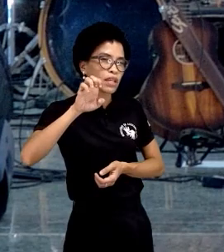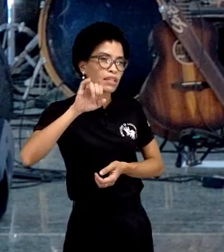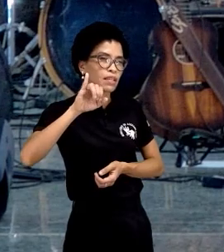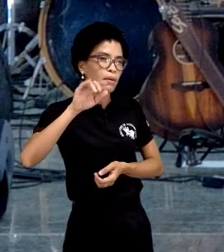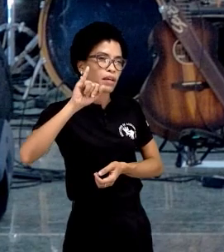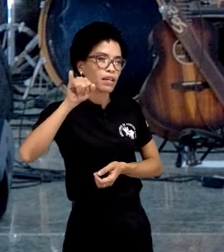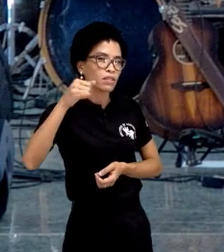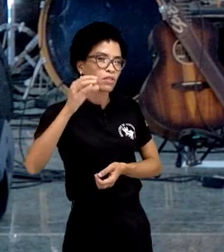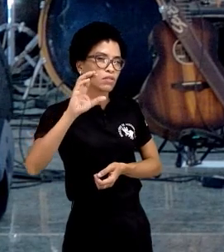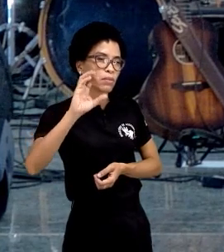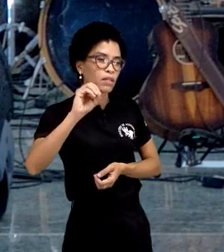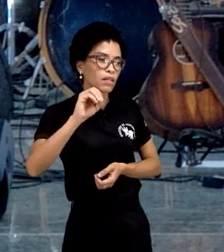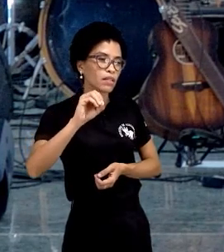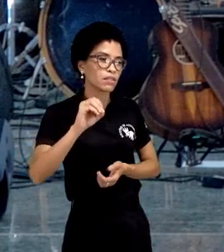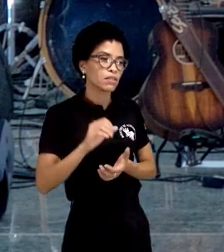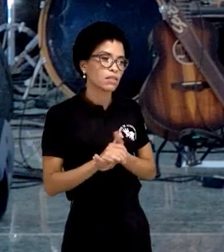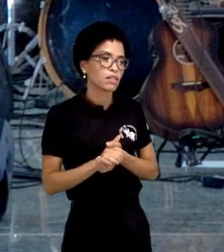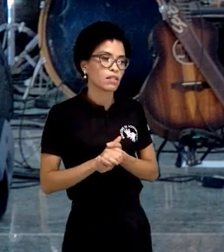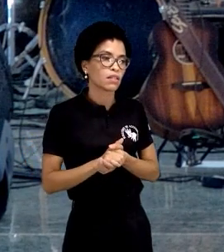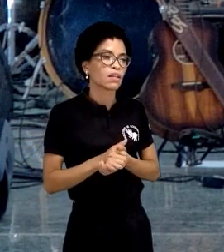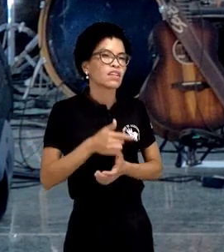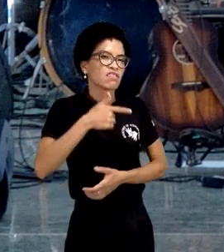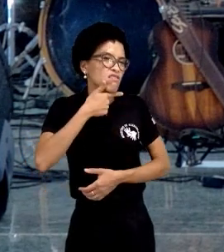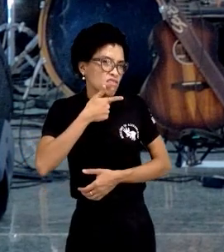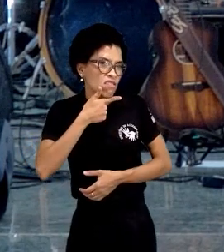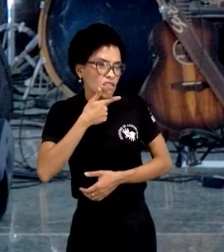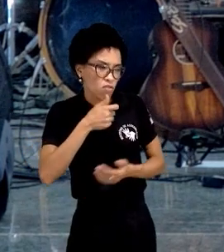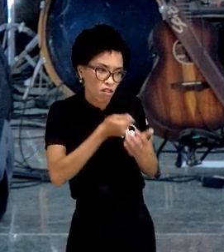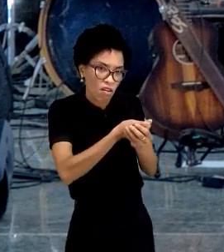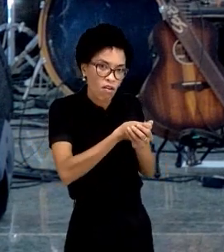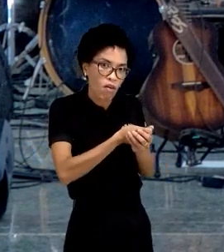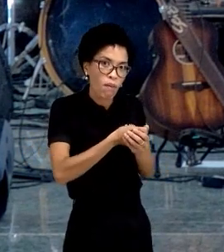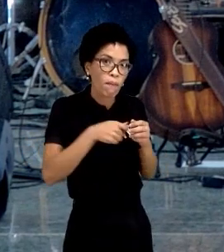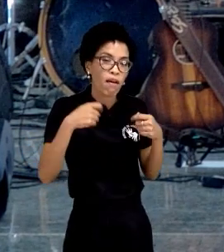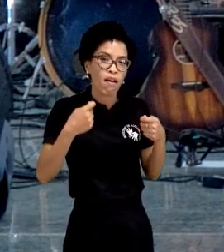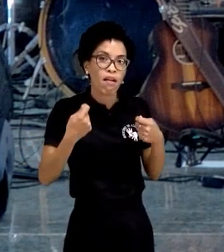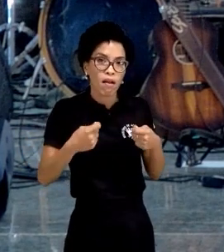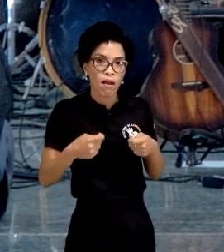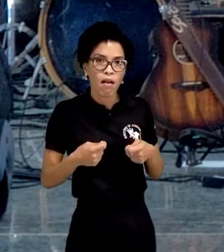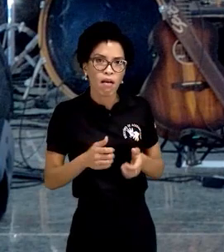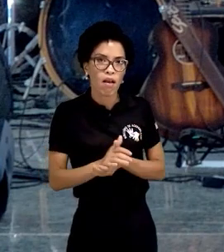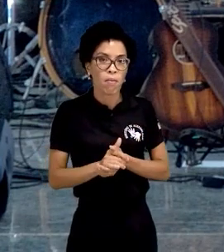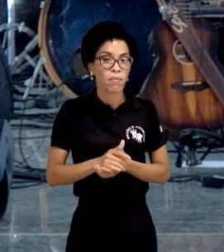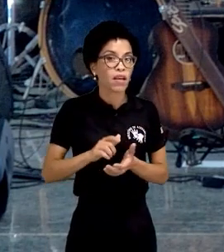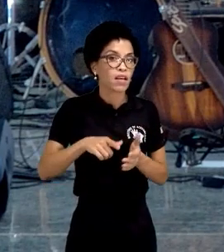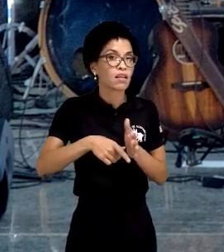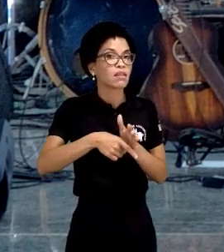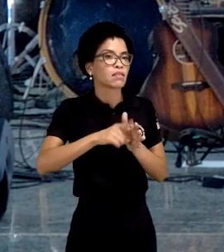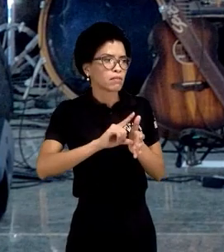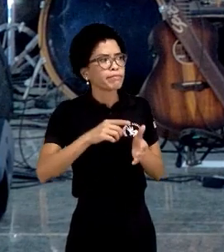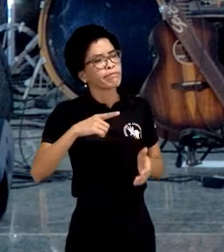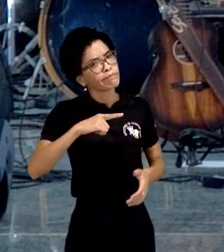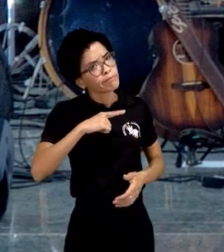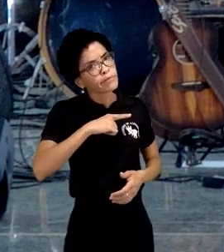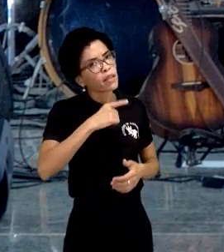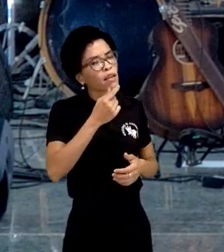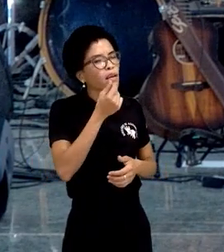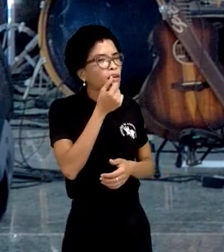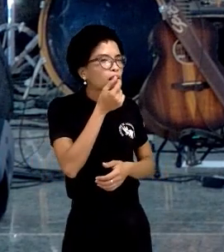né? Então, é um sal que ele não pode ser nem tão fraco, mas não tão forte. É uma medida assim, sabe? Que para você